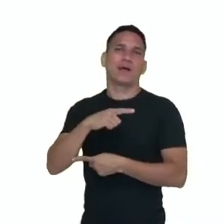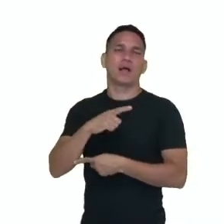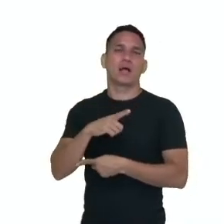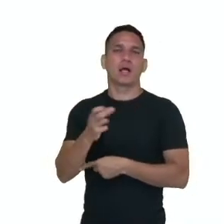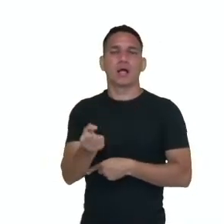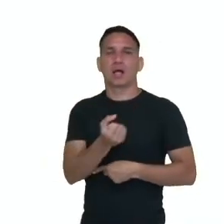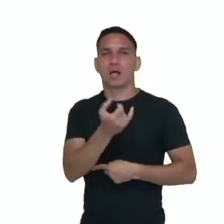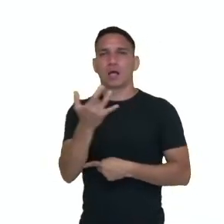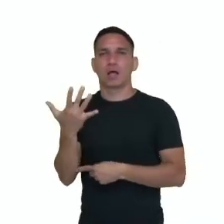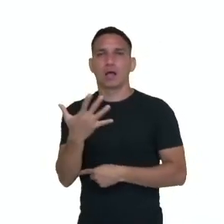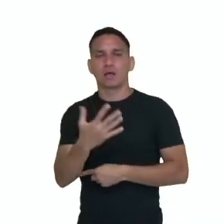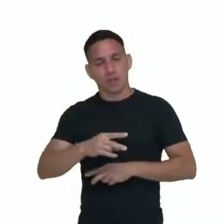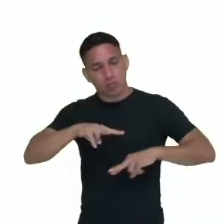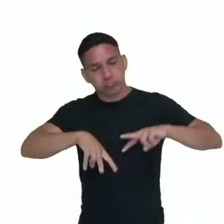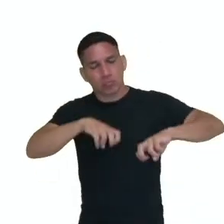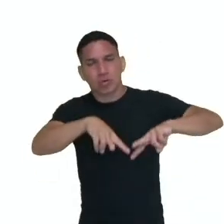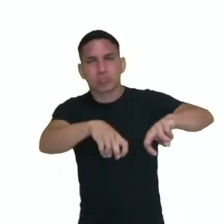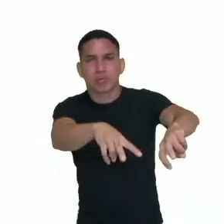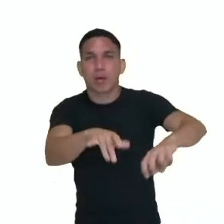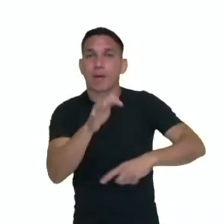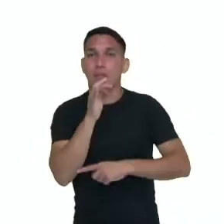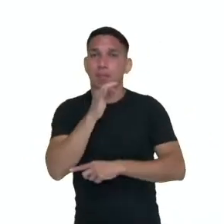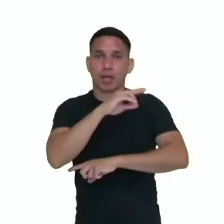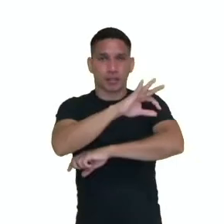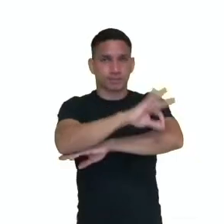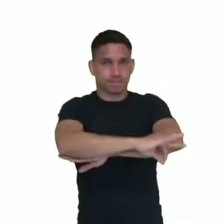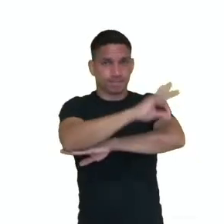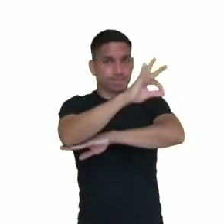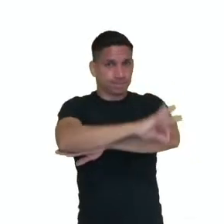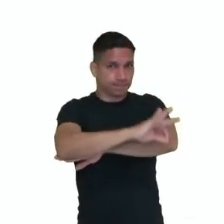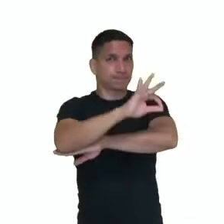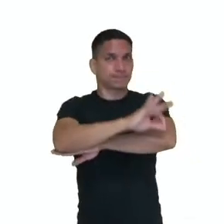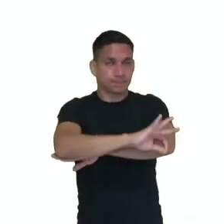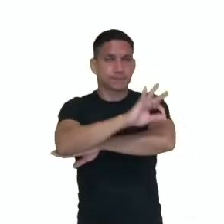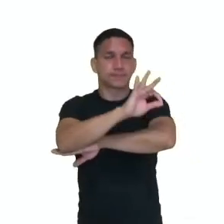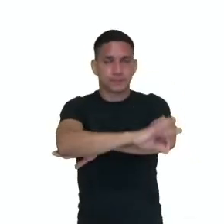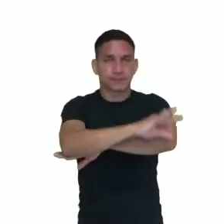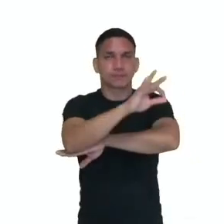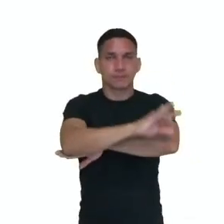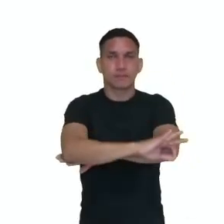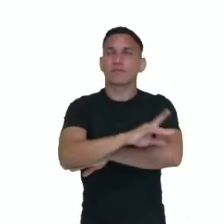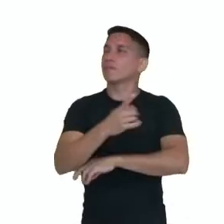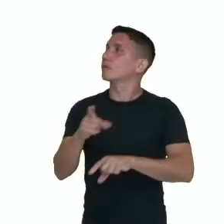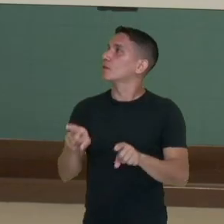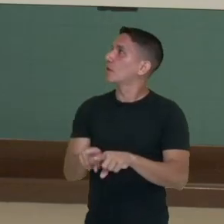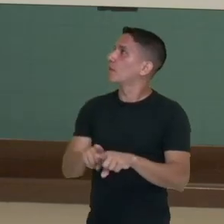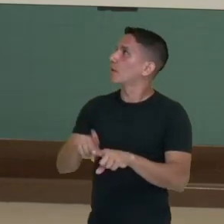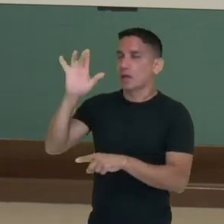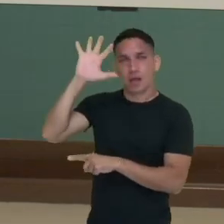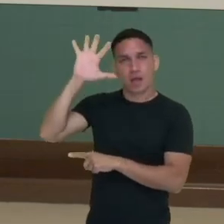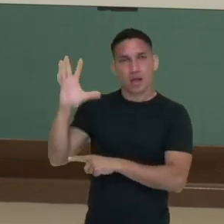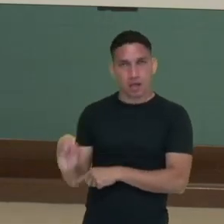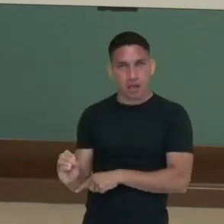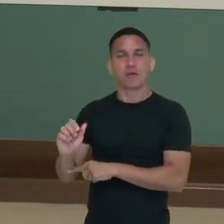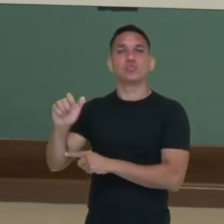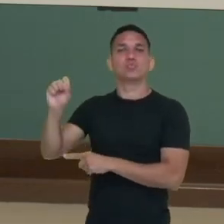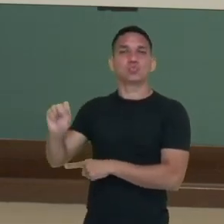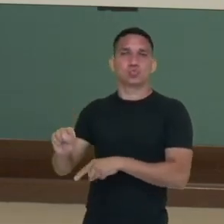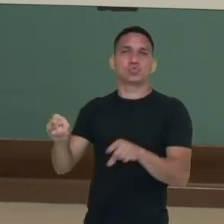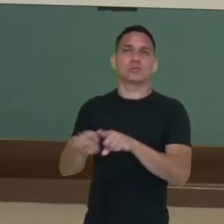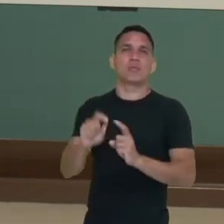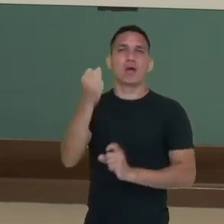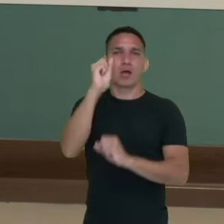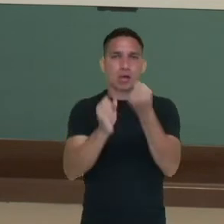produção mineral, como por exemplo o petróleo, né, nessa região aqui, na África do Sul também, né, a questão industrial, Angola